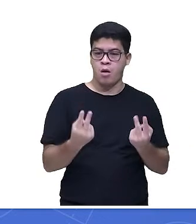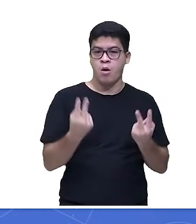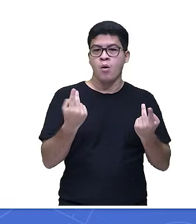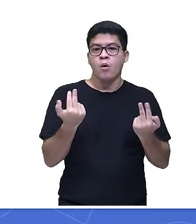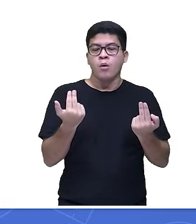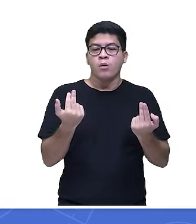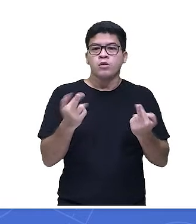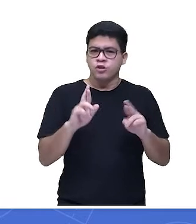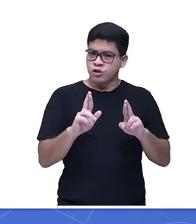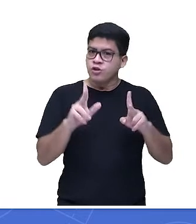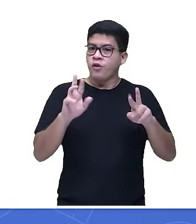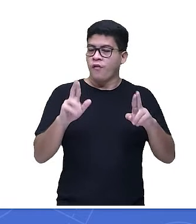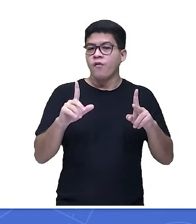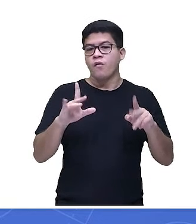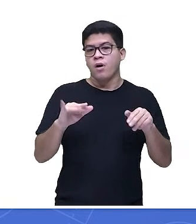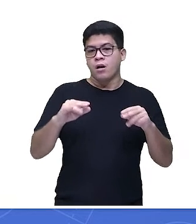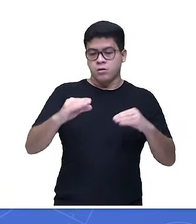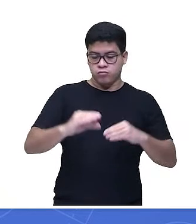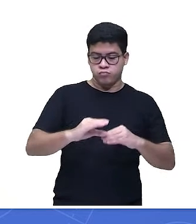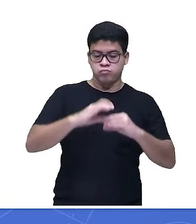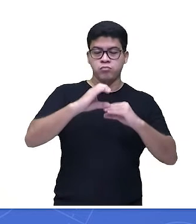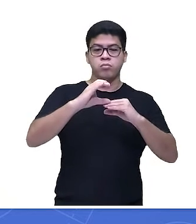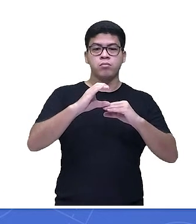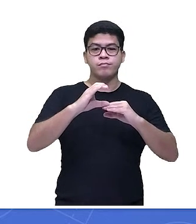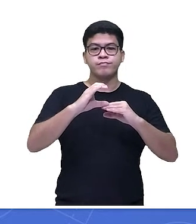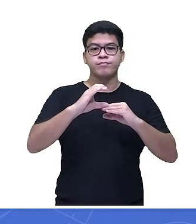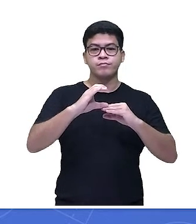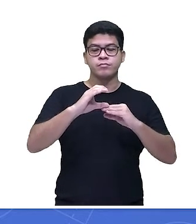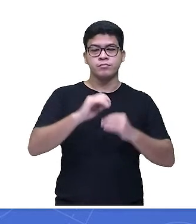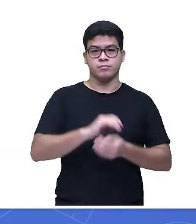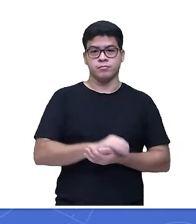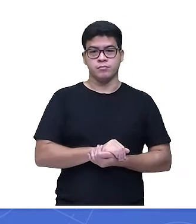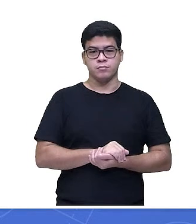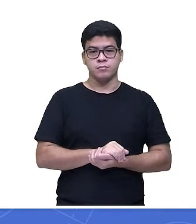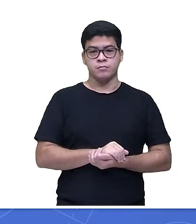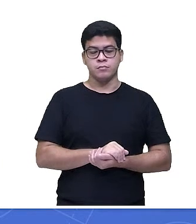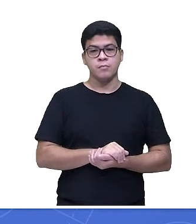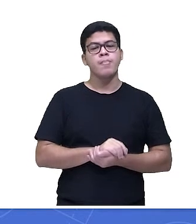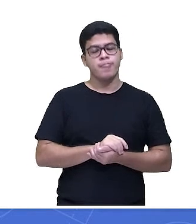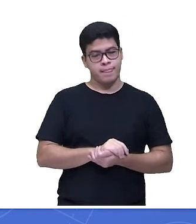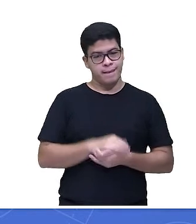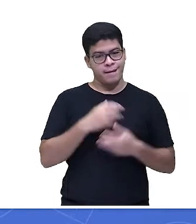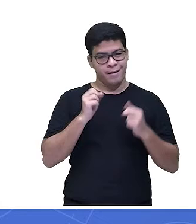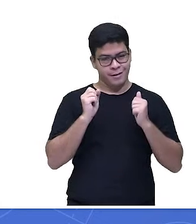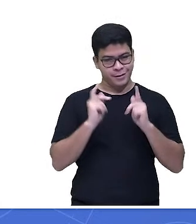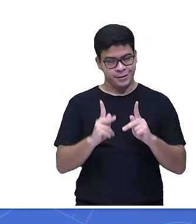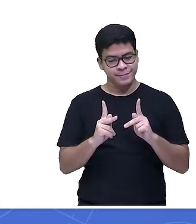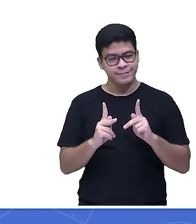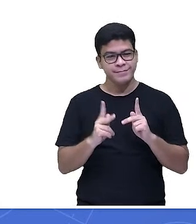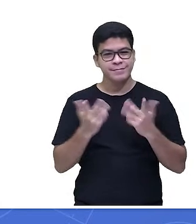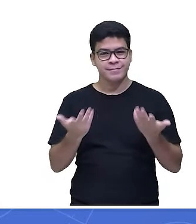2 componentes que são a água e o óleo. Ok?